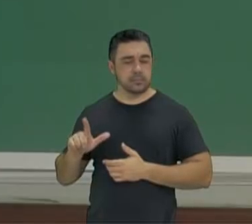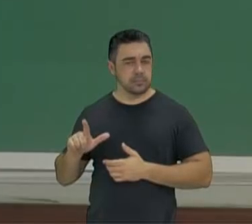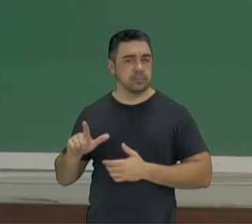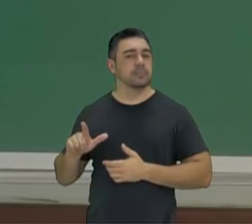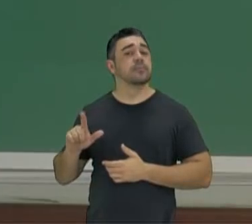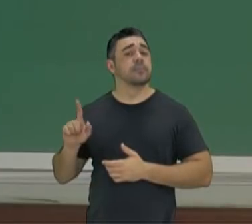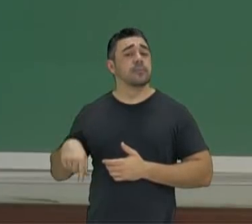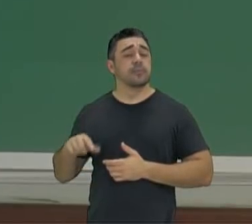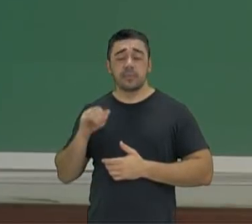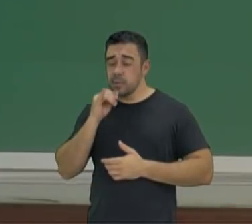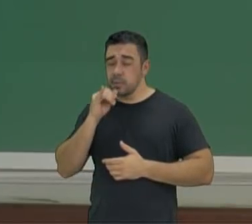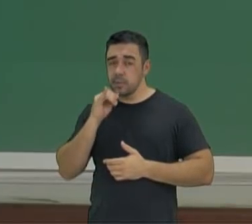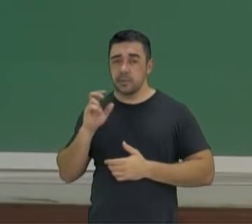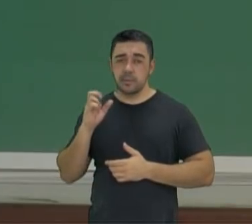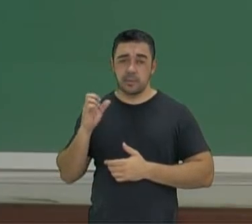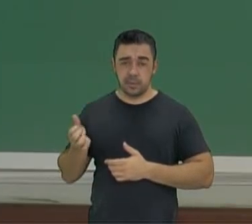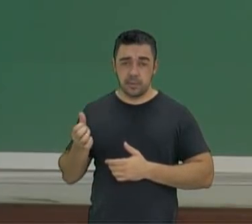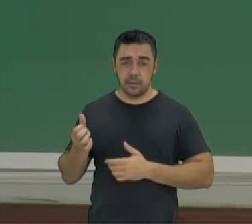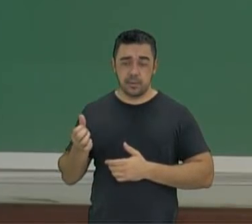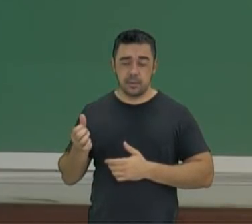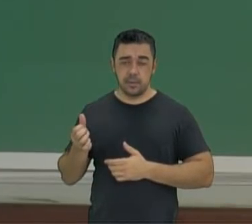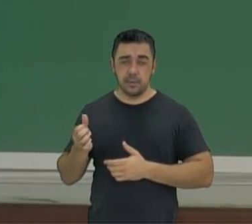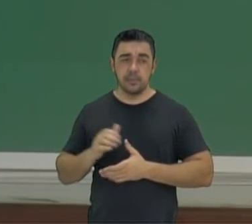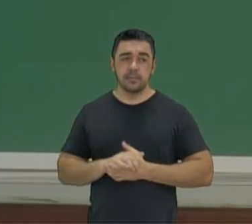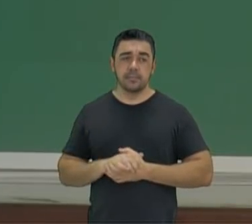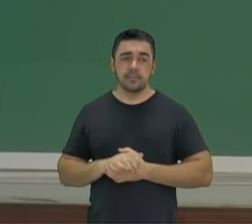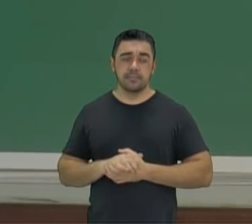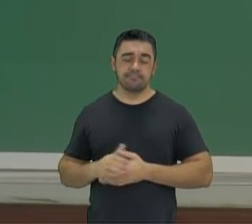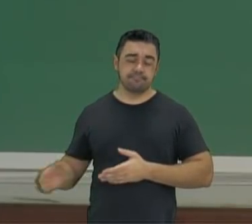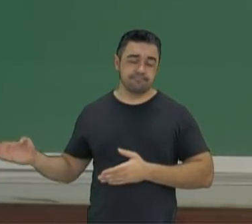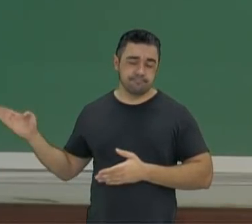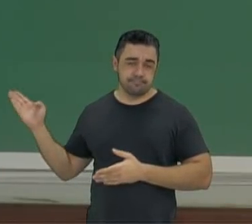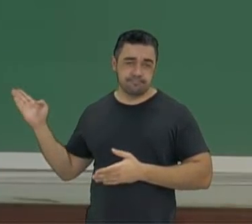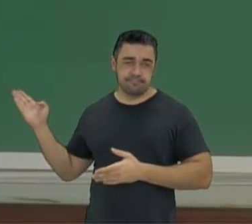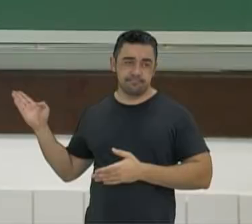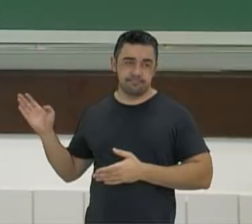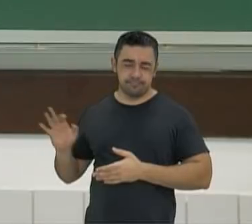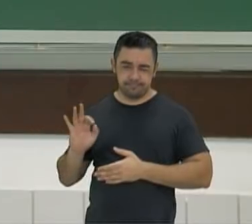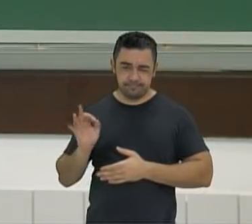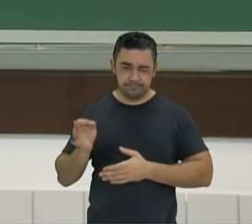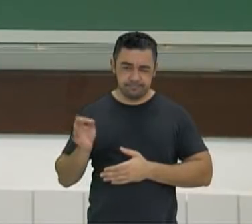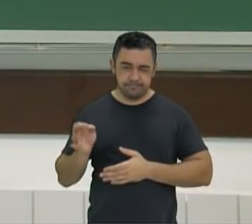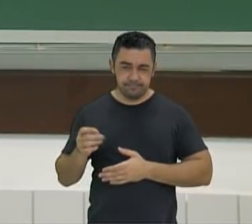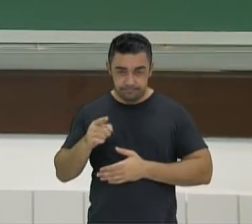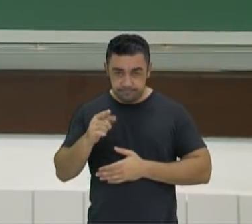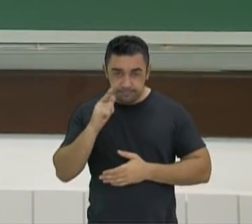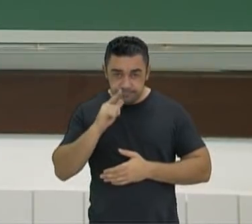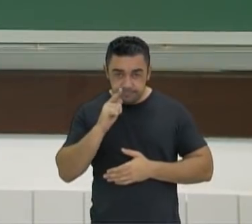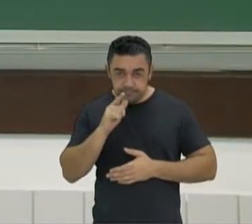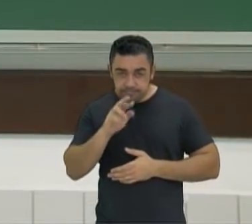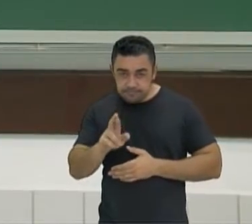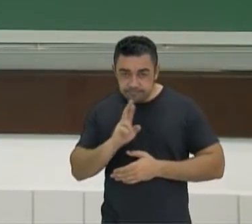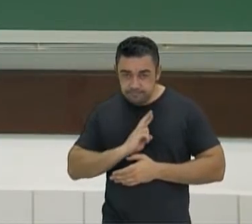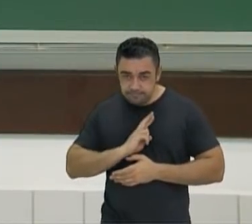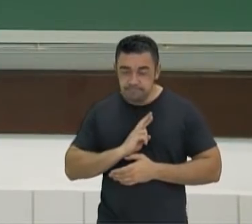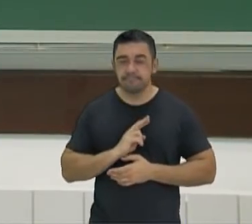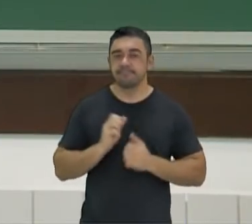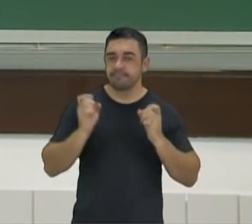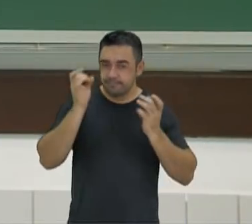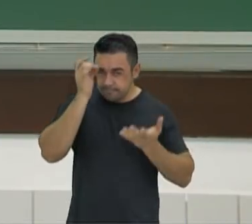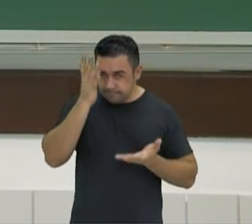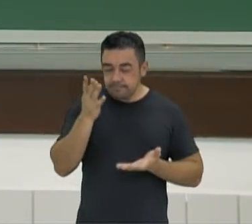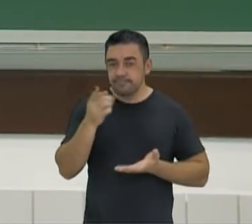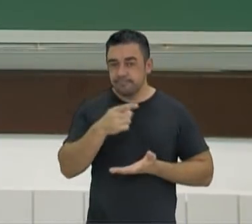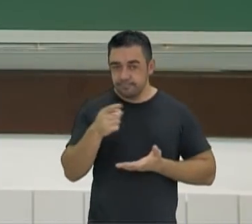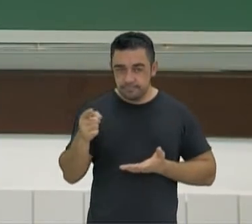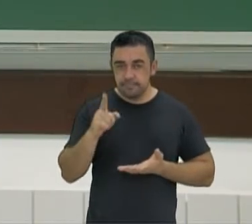1, 2, 3, 4, 5, 6. Então, aqui eu tenho um prisma hexagonal. Conseguiram fazer? Bem facinho, né?